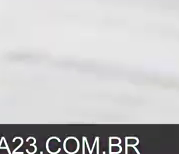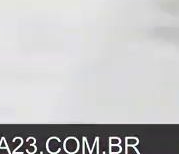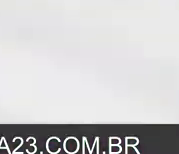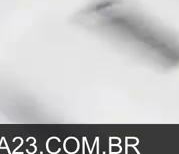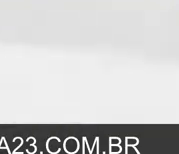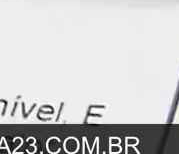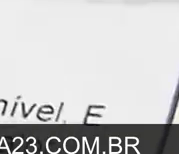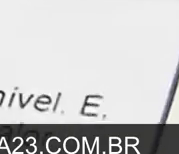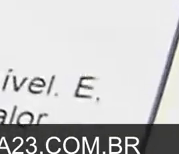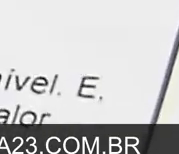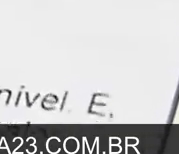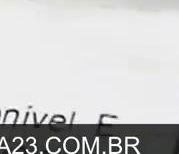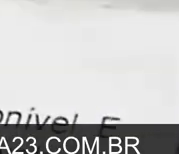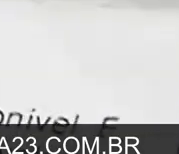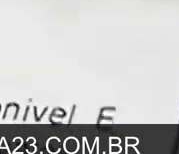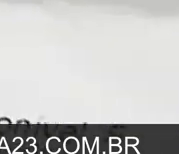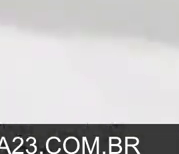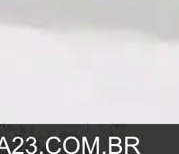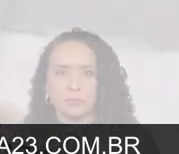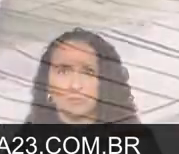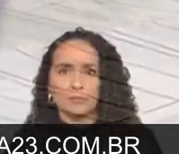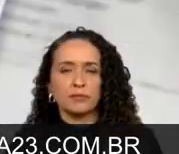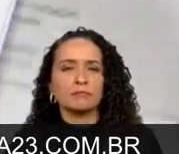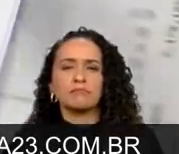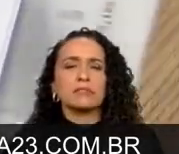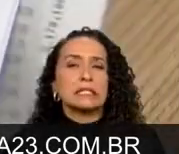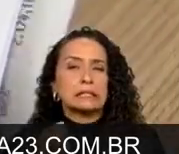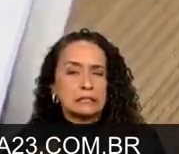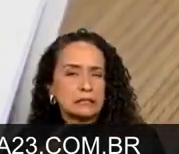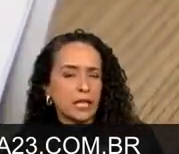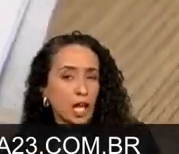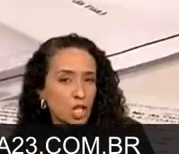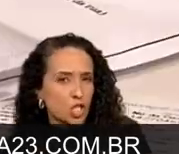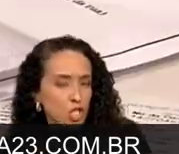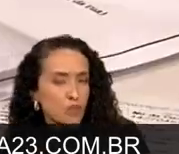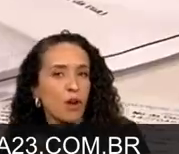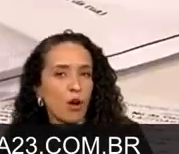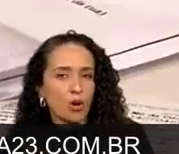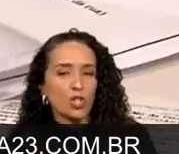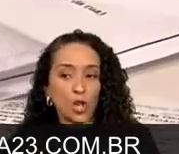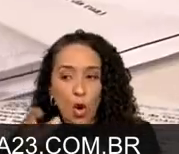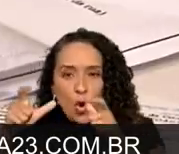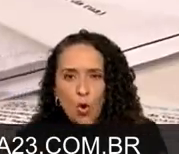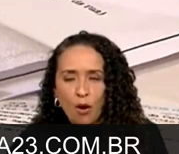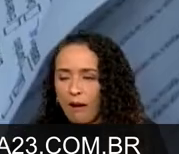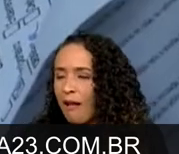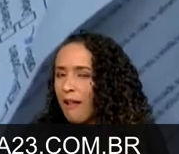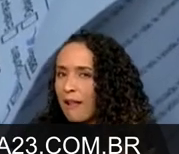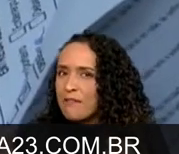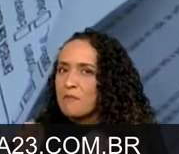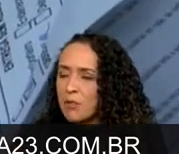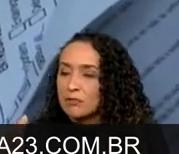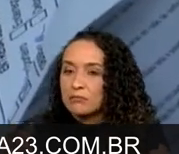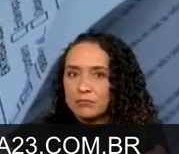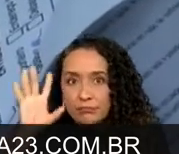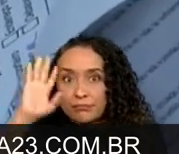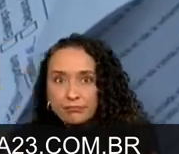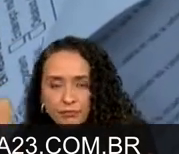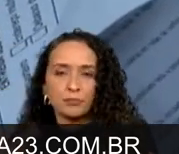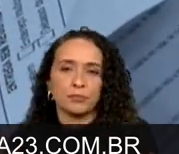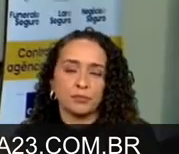completa, joga na tela, vamos ver. Quem está endividado tem agora mais um local disponível para resolver as